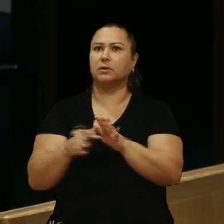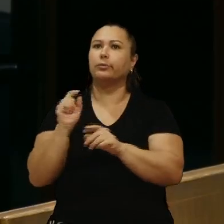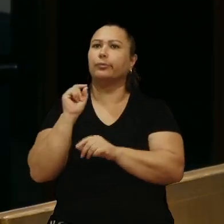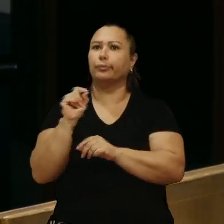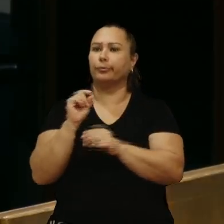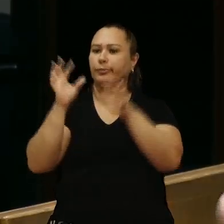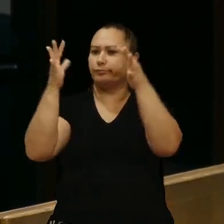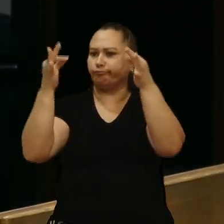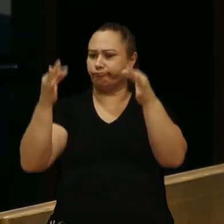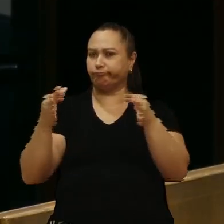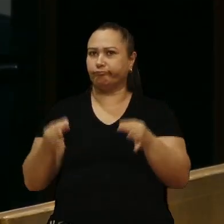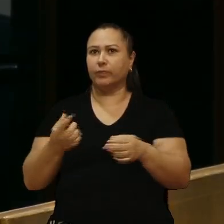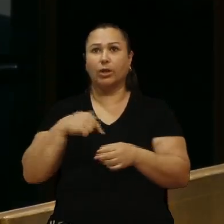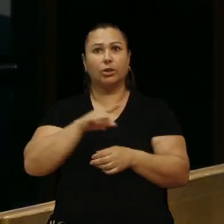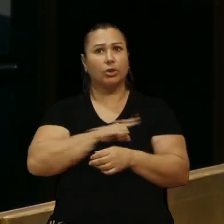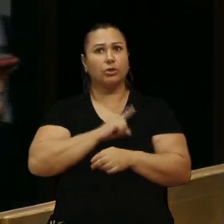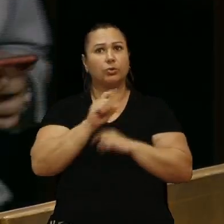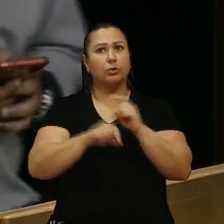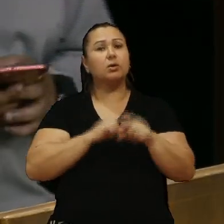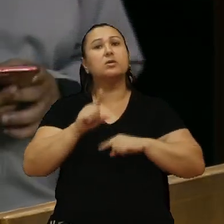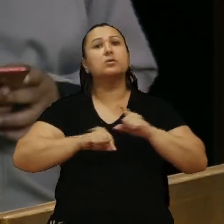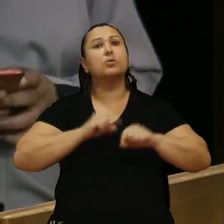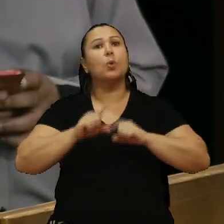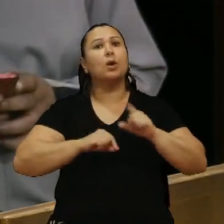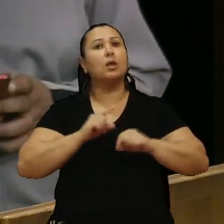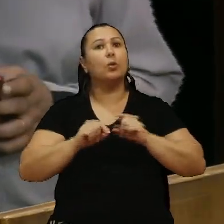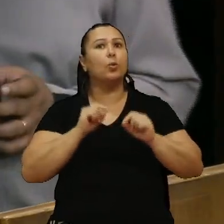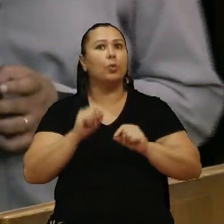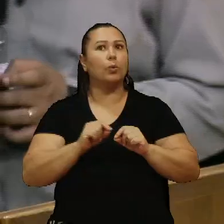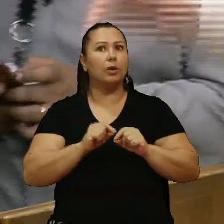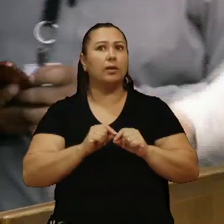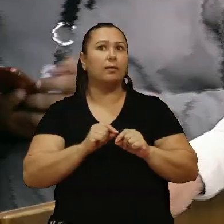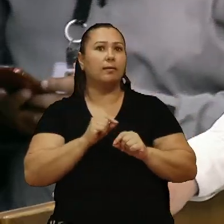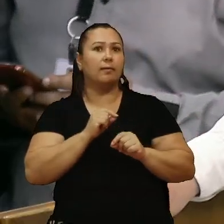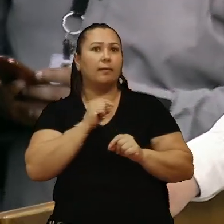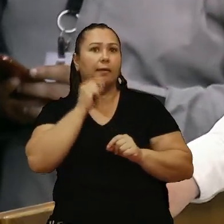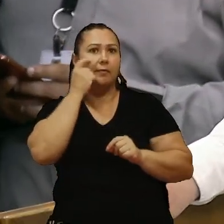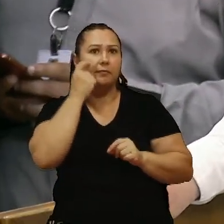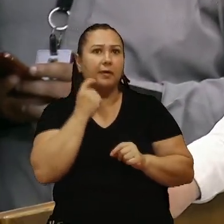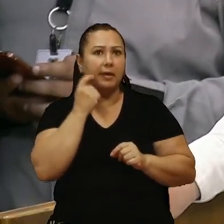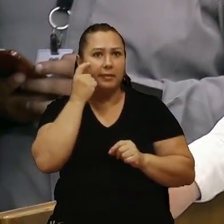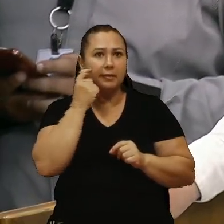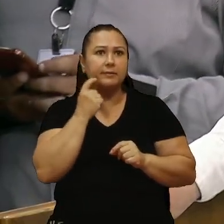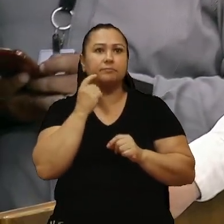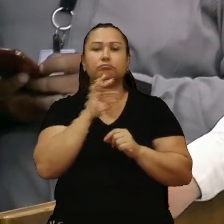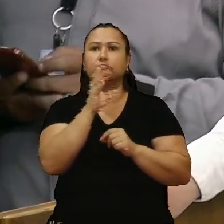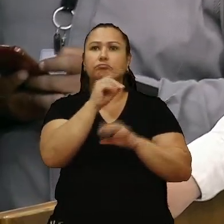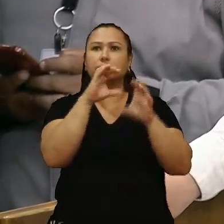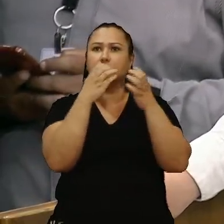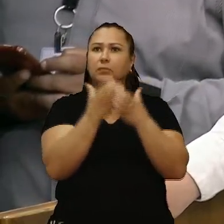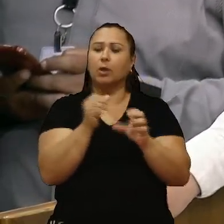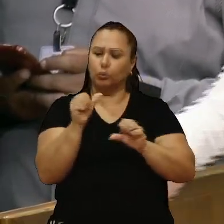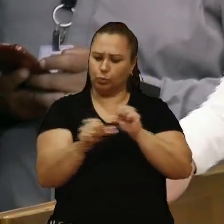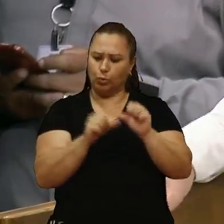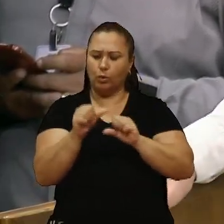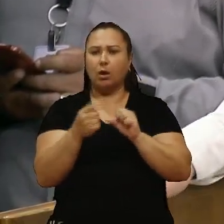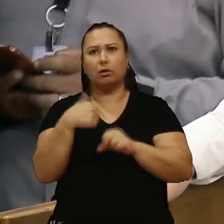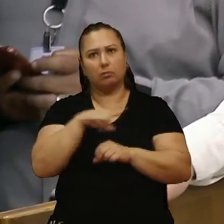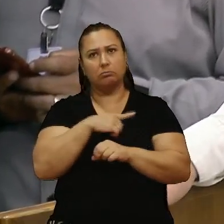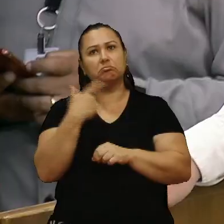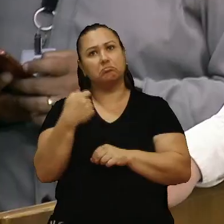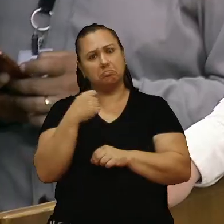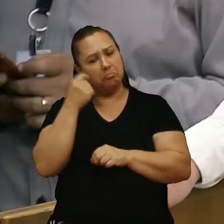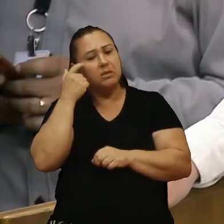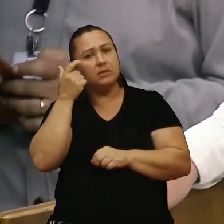ressalvas, mas a nossa bancada fez uma opção, presidente Wagner, e me refiro a toda a comunidade, que foi alterar o que a gente achava que tinha que